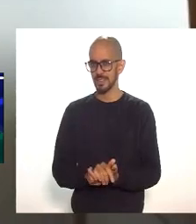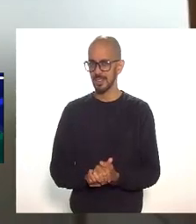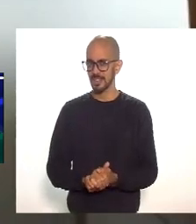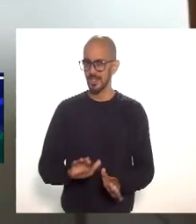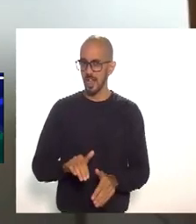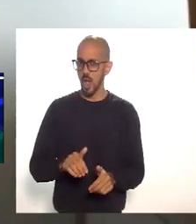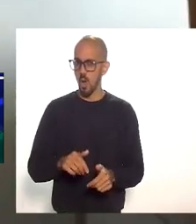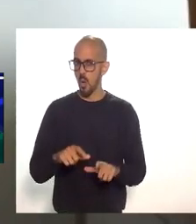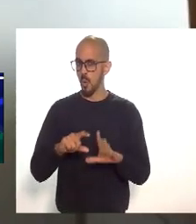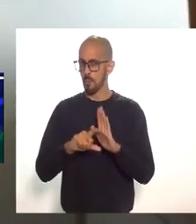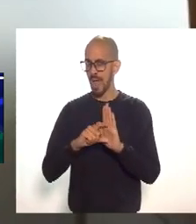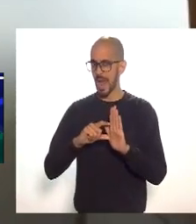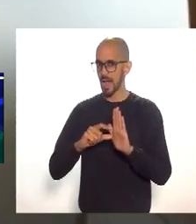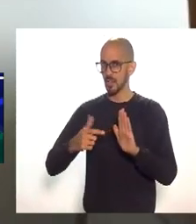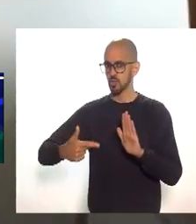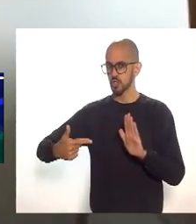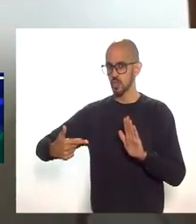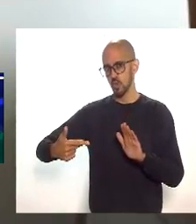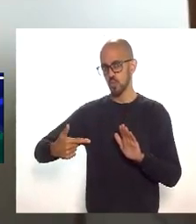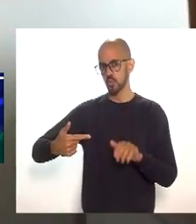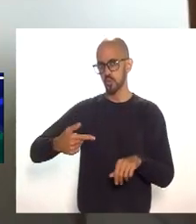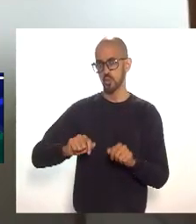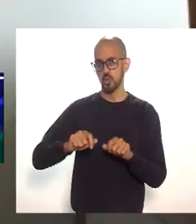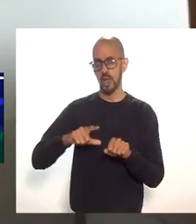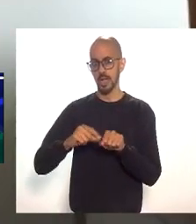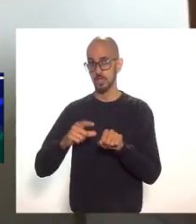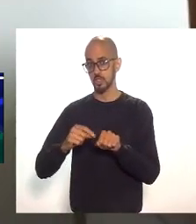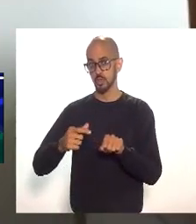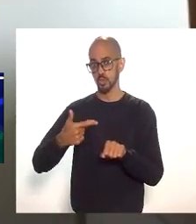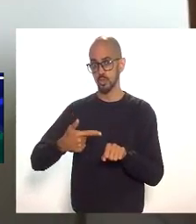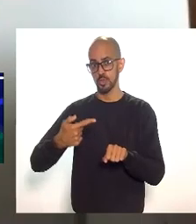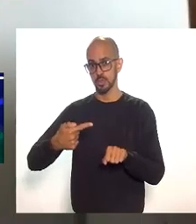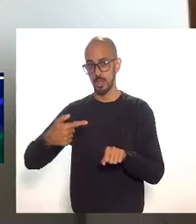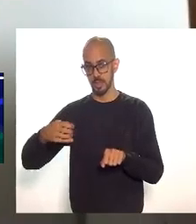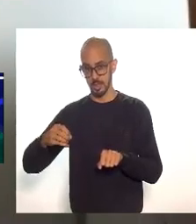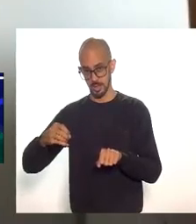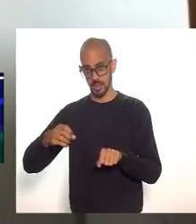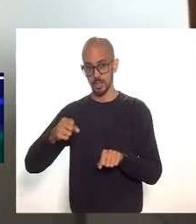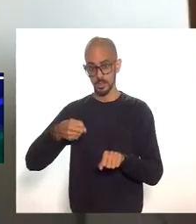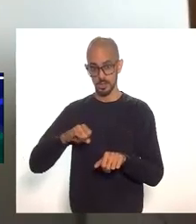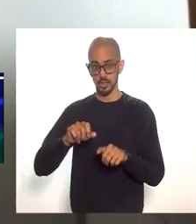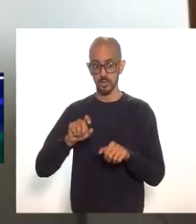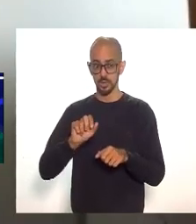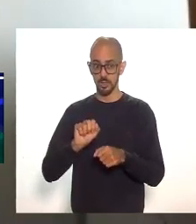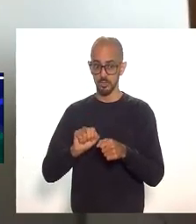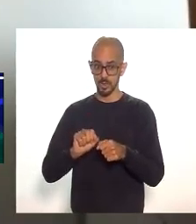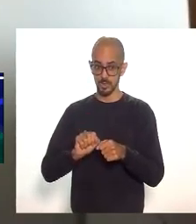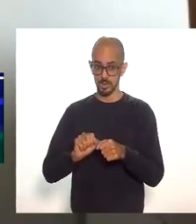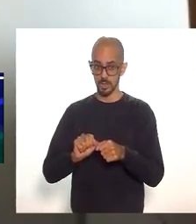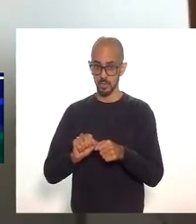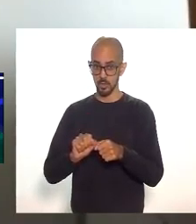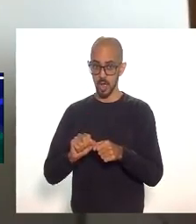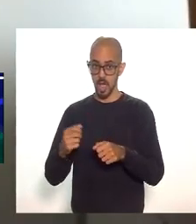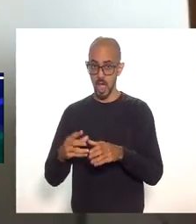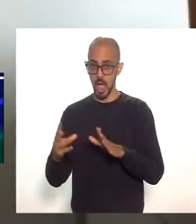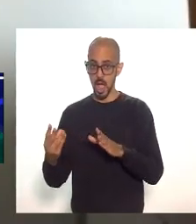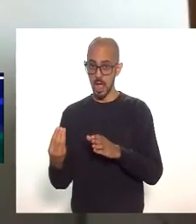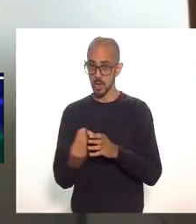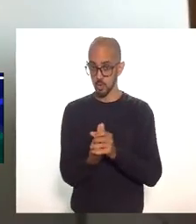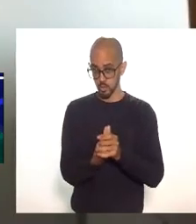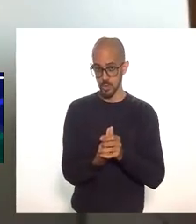parágrafo 2º do artigo 270, deputado Felipe Peixoto, se o senhor estivesse fazendo a defesa de incluir caminhão